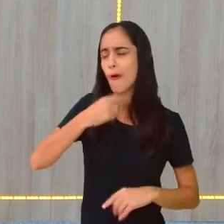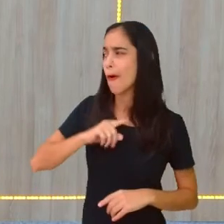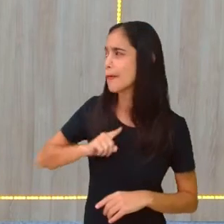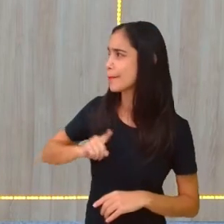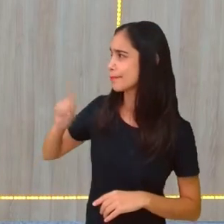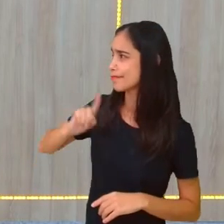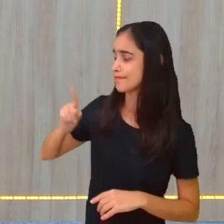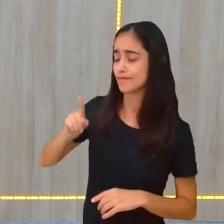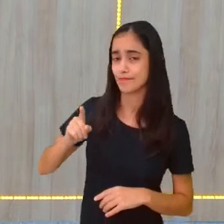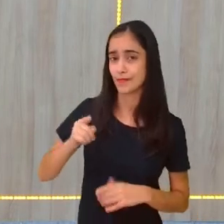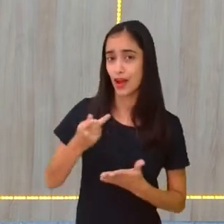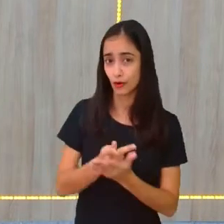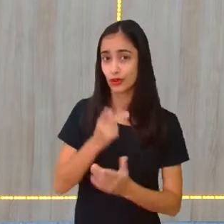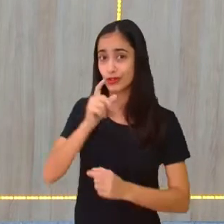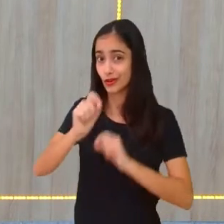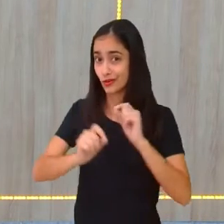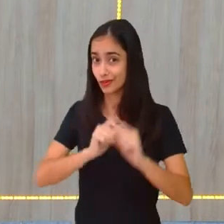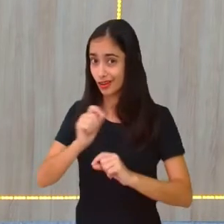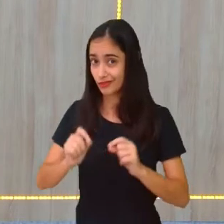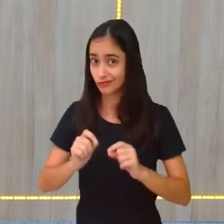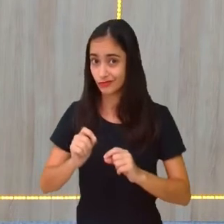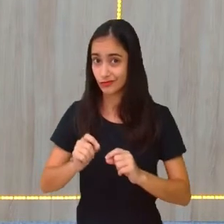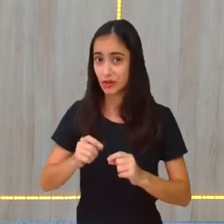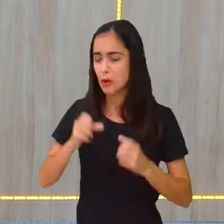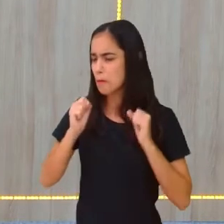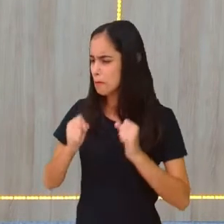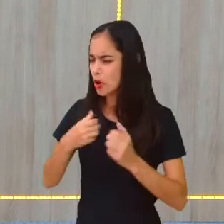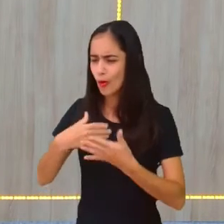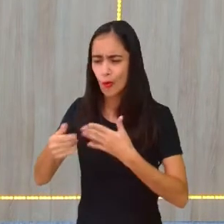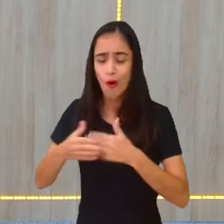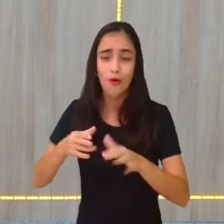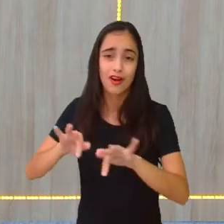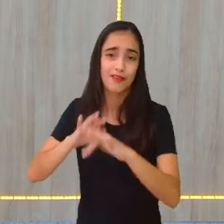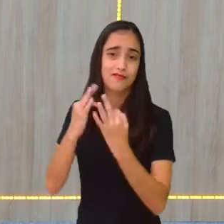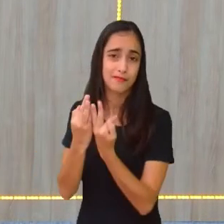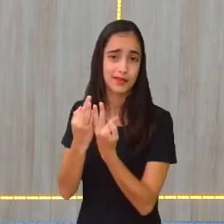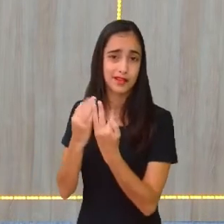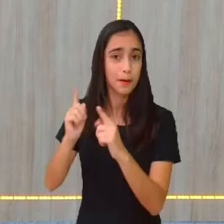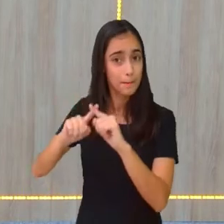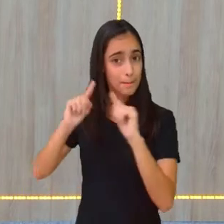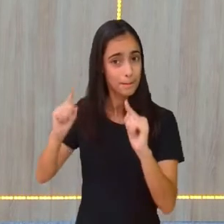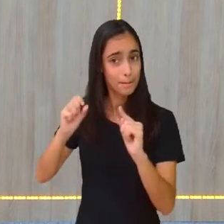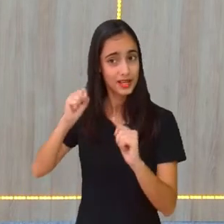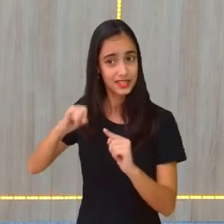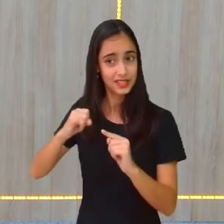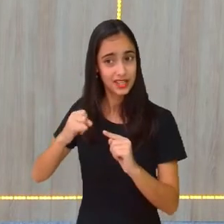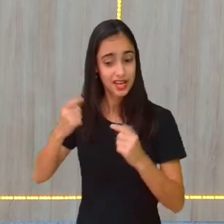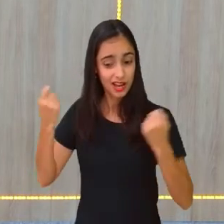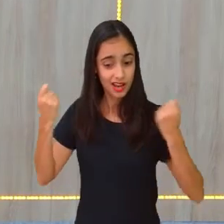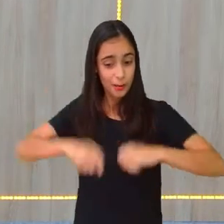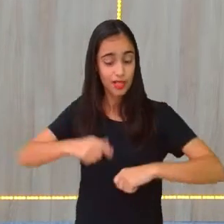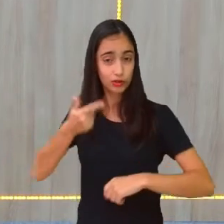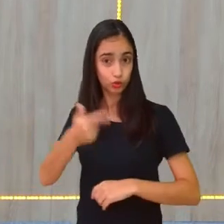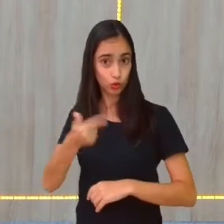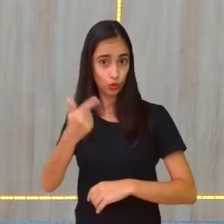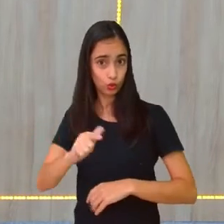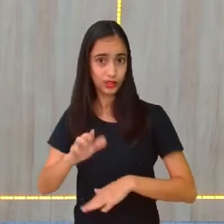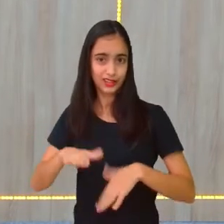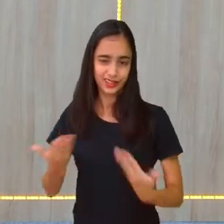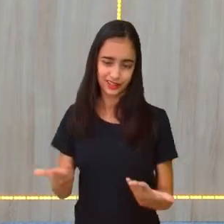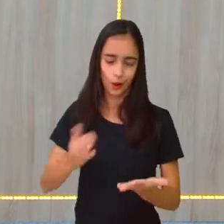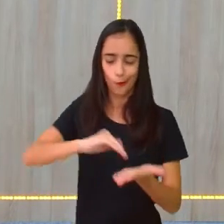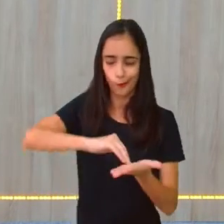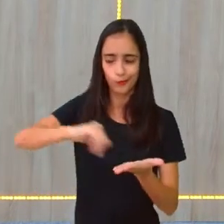né, estava excluído. Se fosse competente, ele ia ascendendo, certo? Então ele traz essa ideia. Aí só que